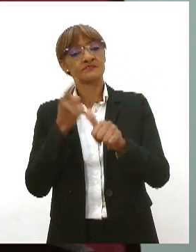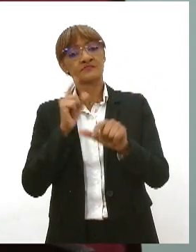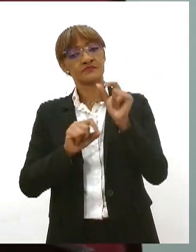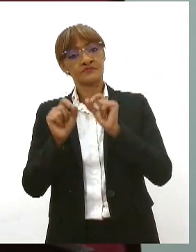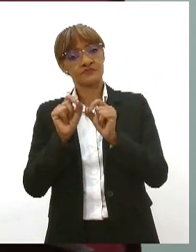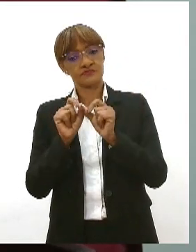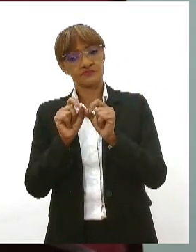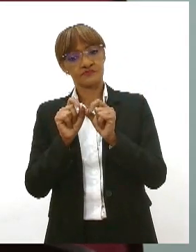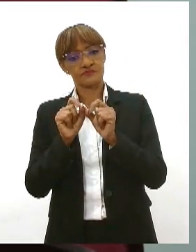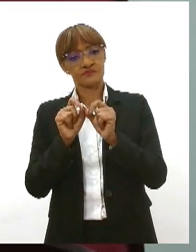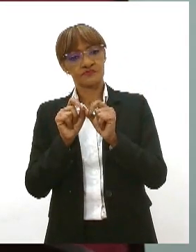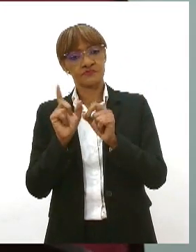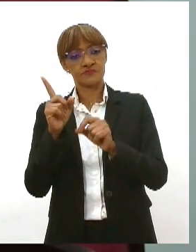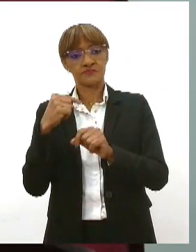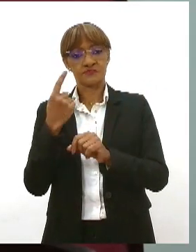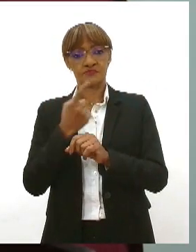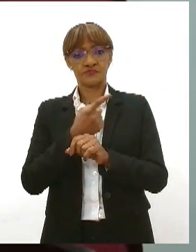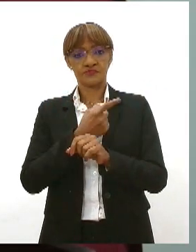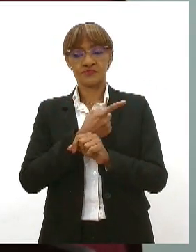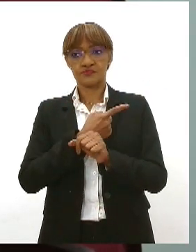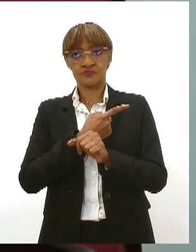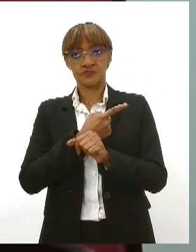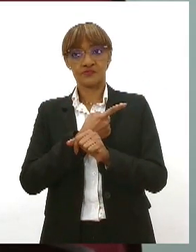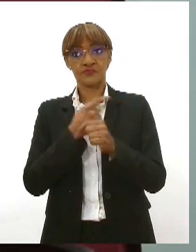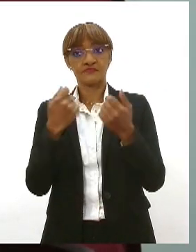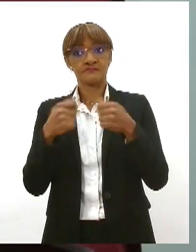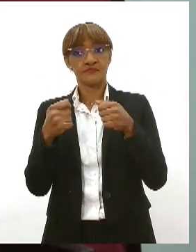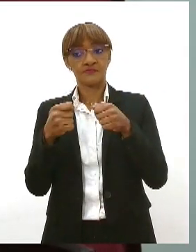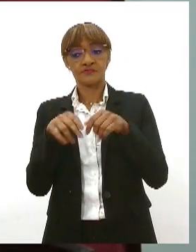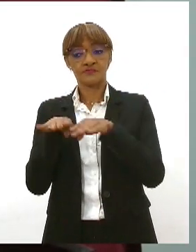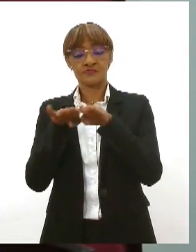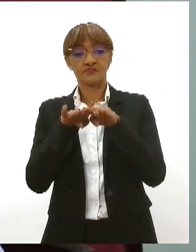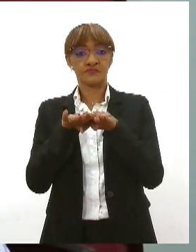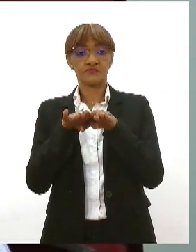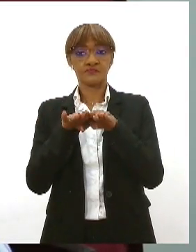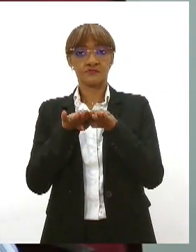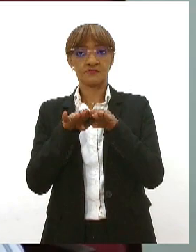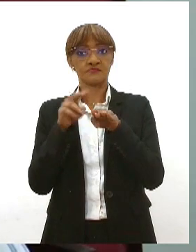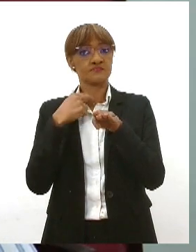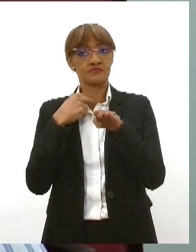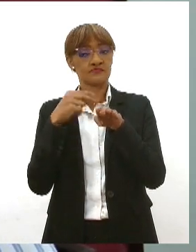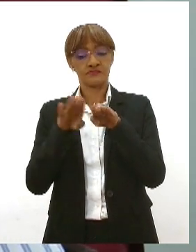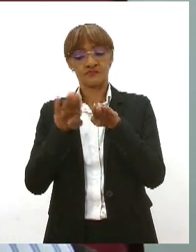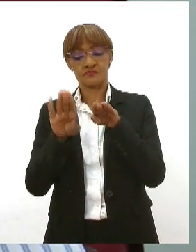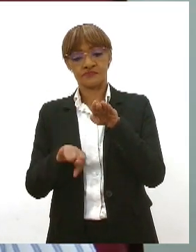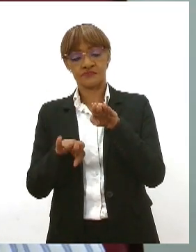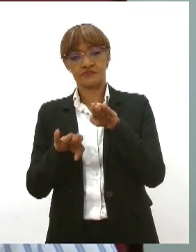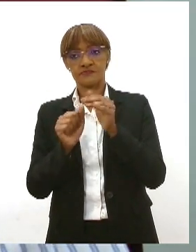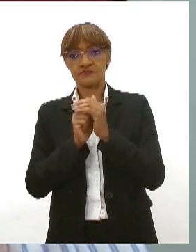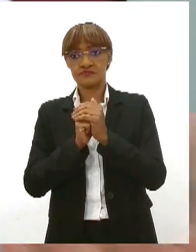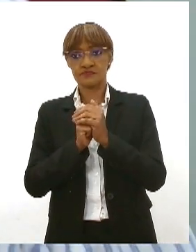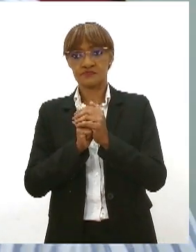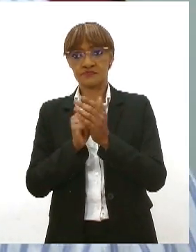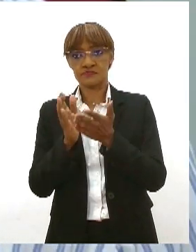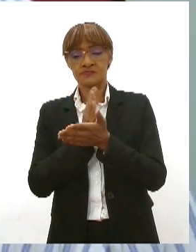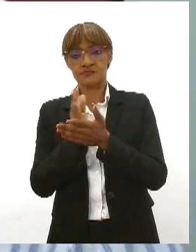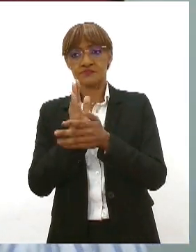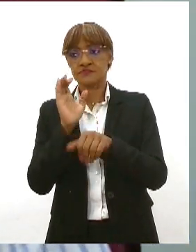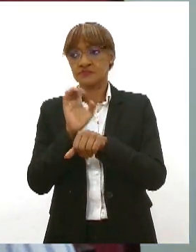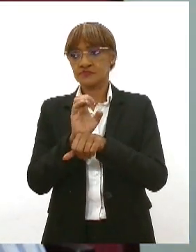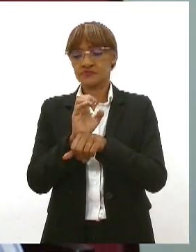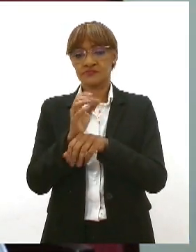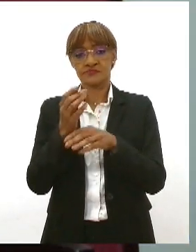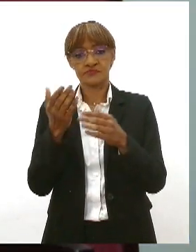uma desigualdade entre os estados vizinhos, para que a gente não crie uma concorrência desleal